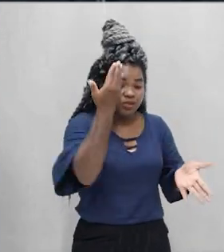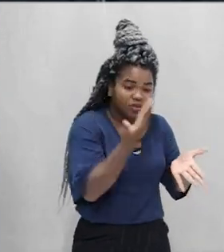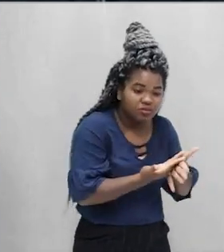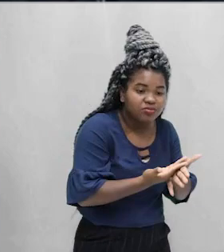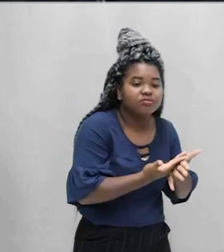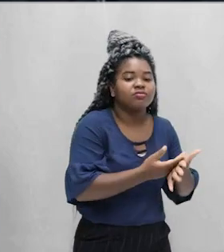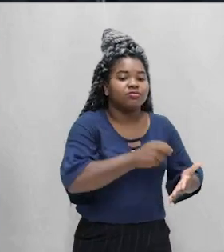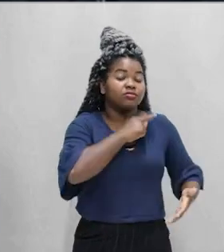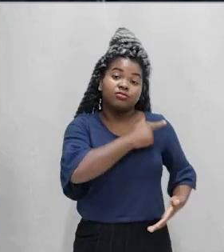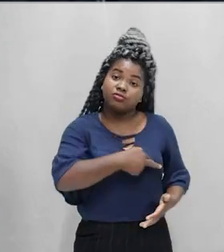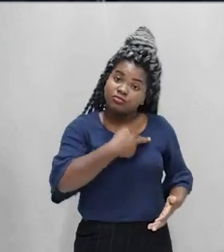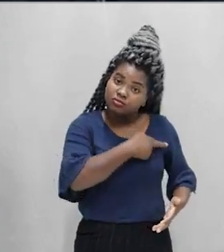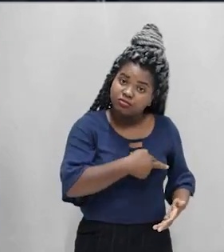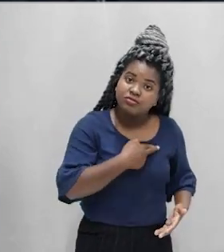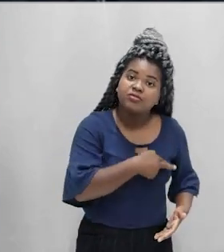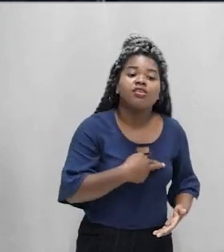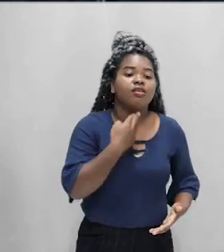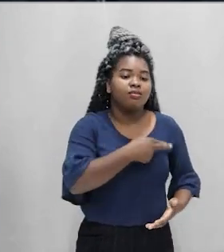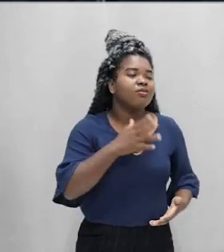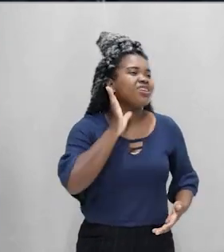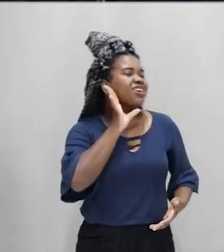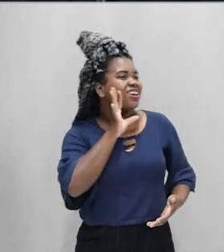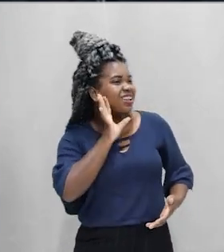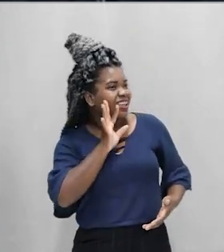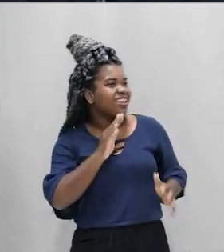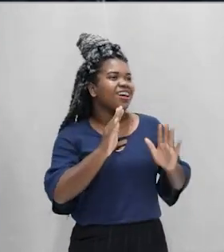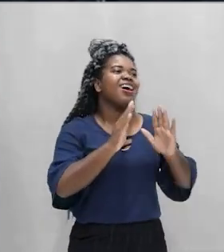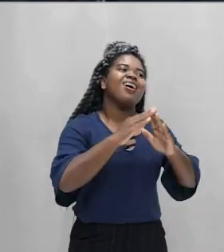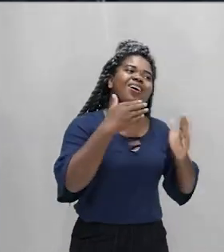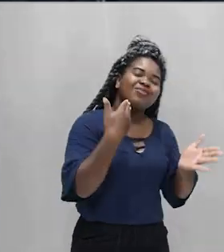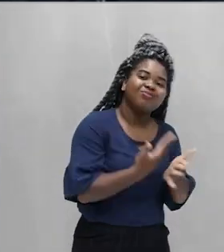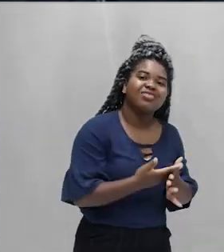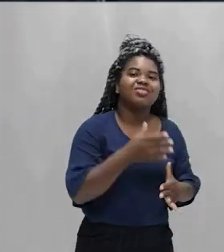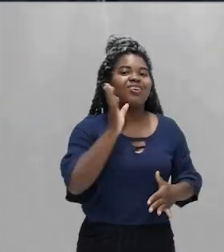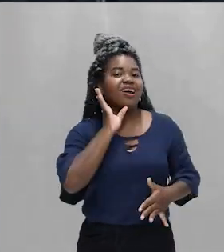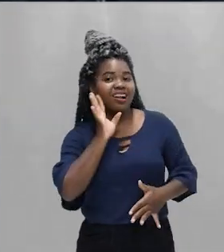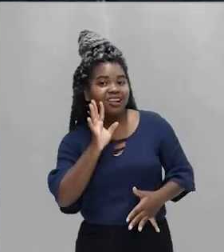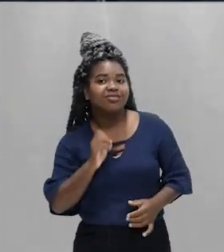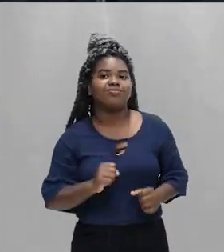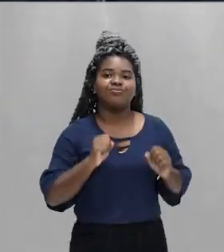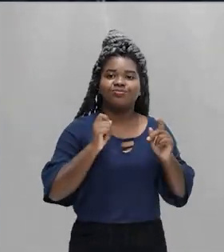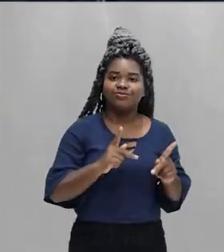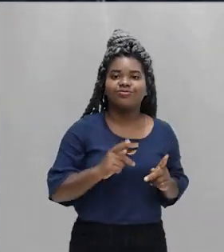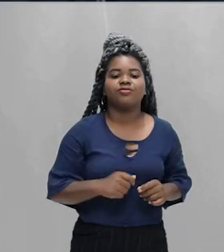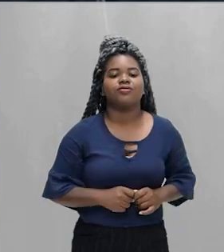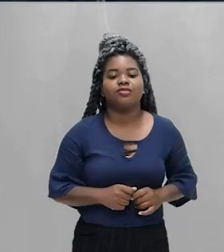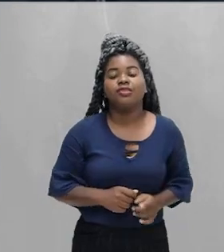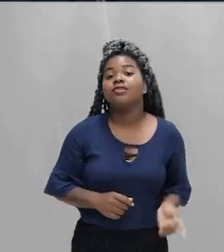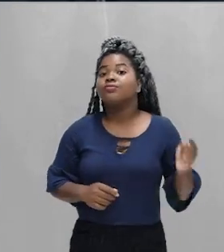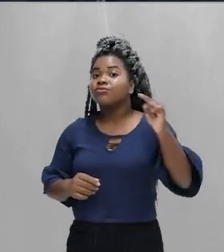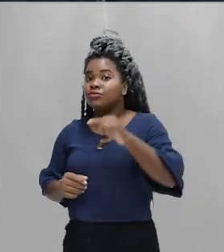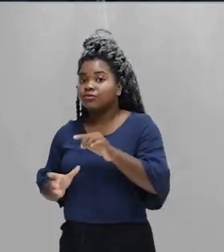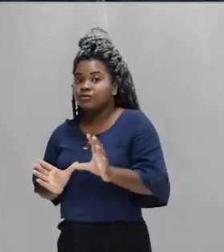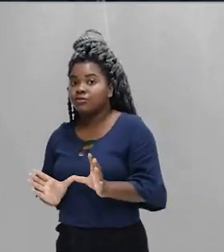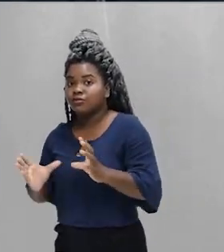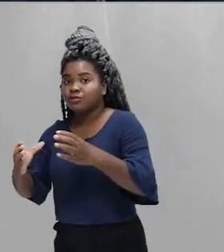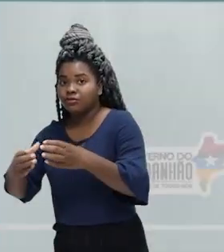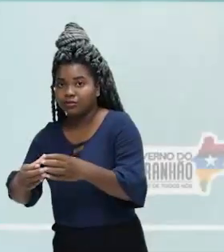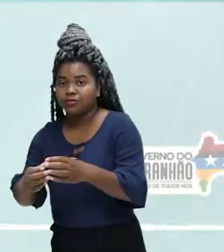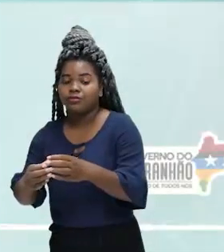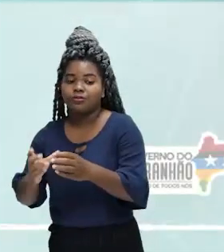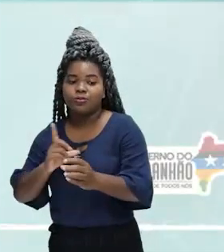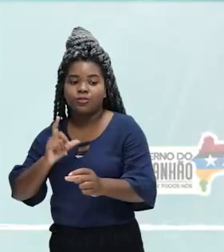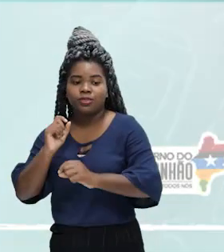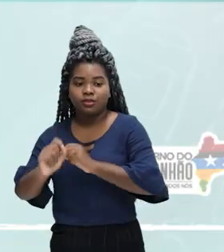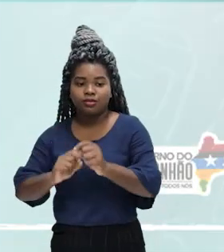românticos. Romantismo é legal. Romantismo é uma escola bem bacana. Então, a gente permanece romântico, ok? Do outro lado,